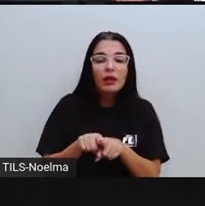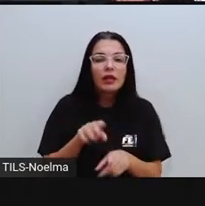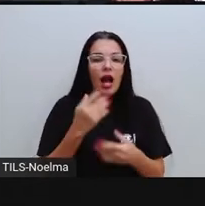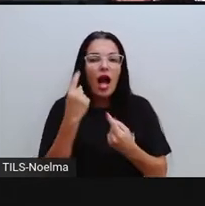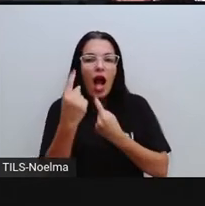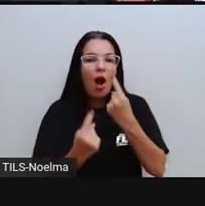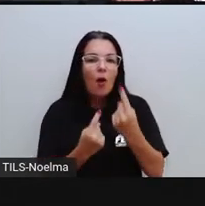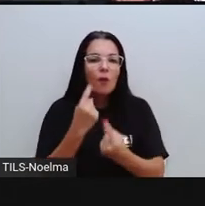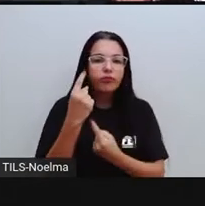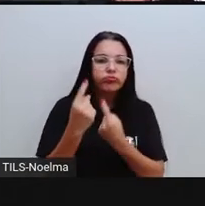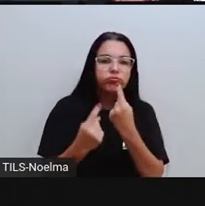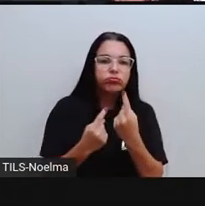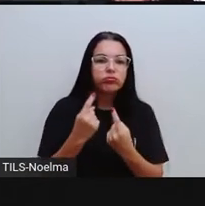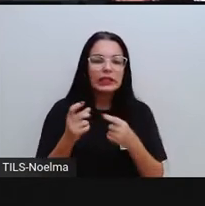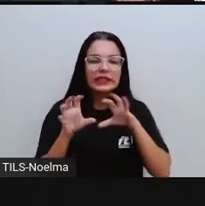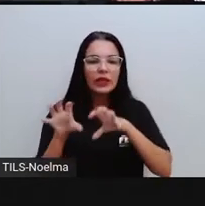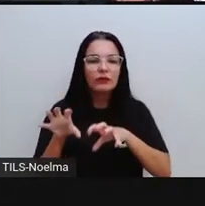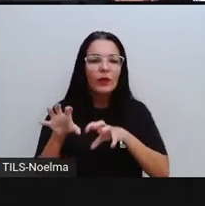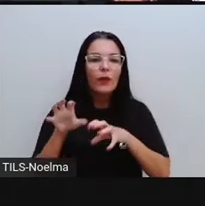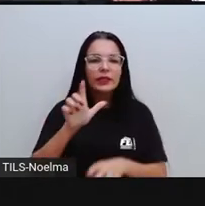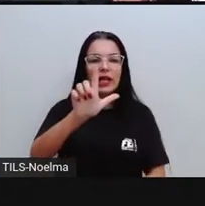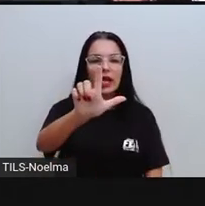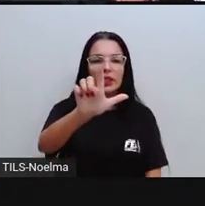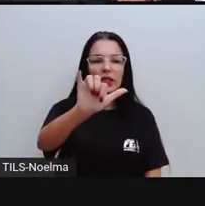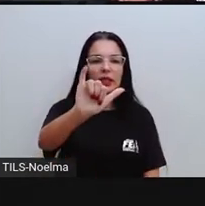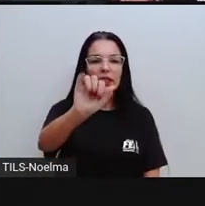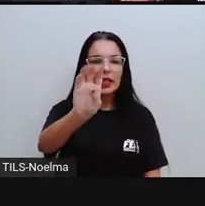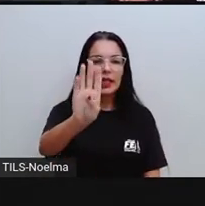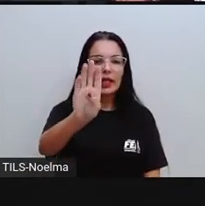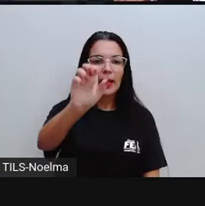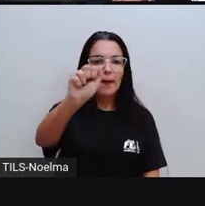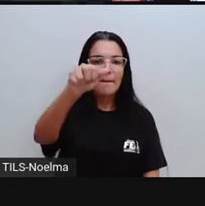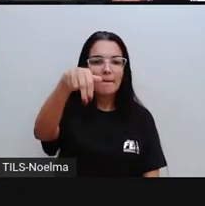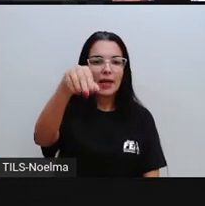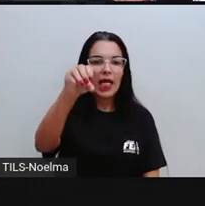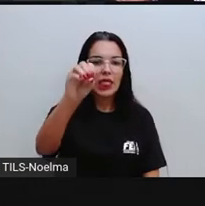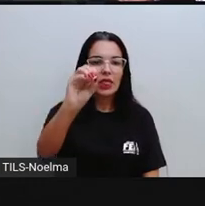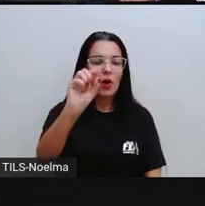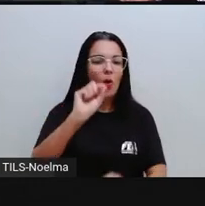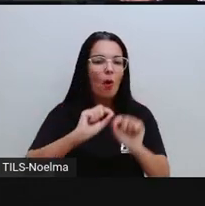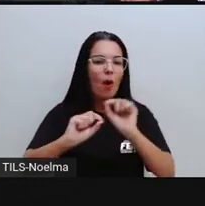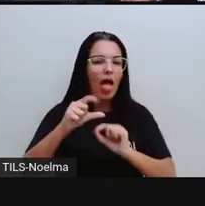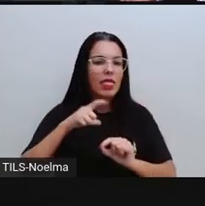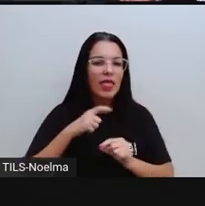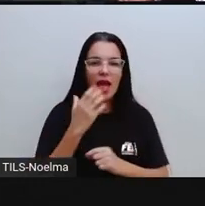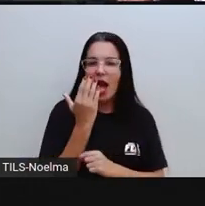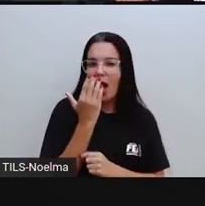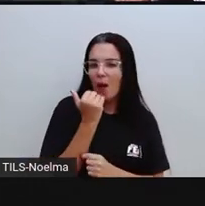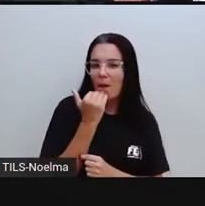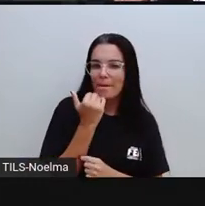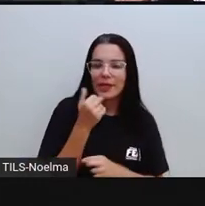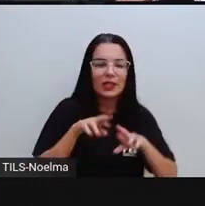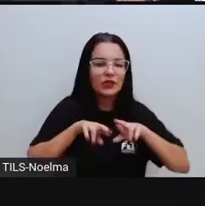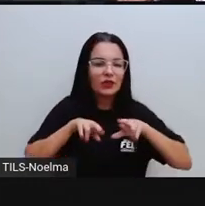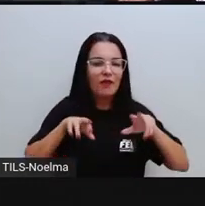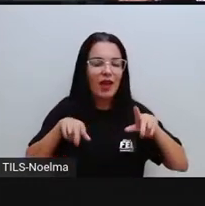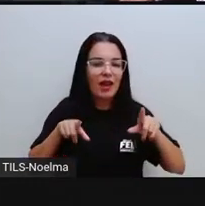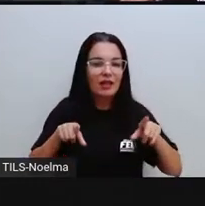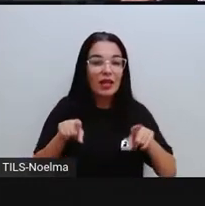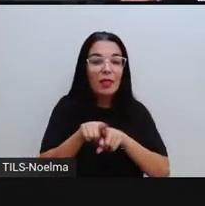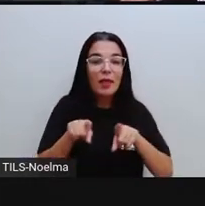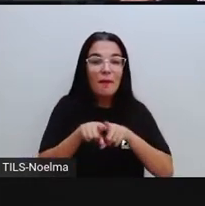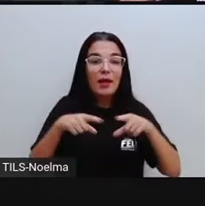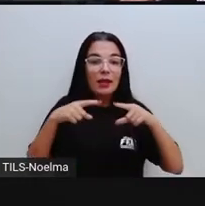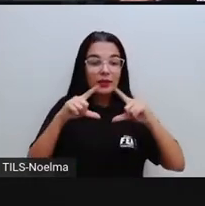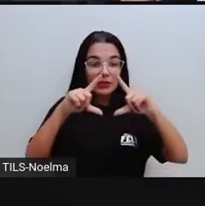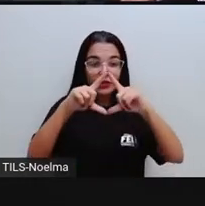que influenciaram aí na culinária, que é o caso do quibe, a esfirra, a pasta de berinjela. Os japoneses, que